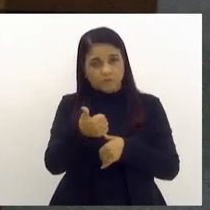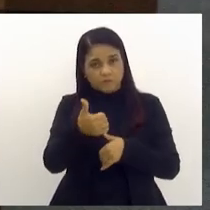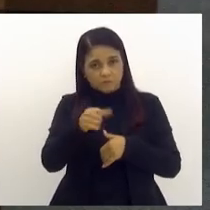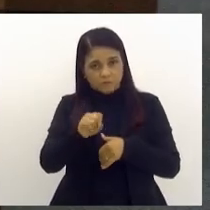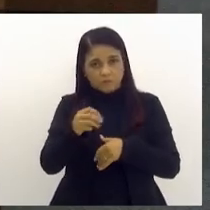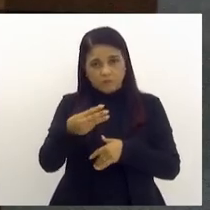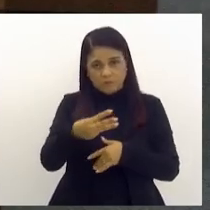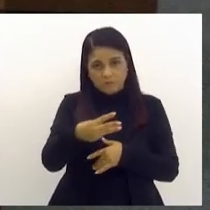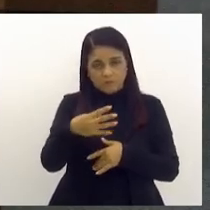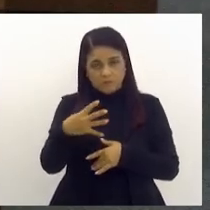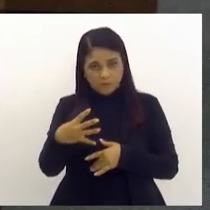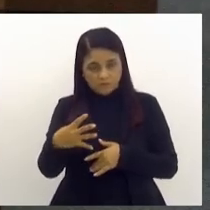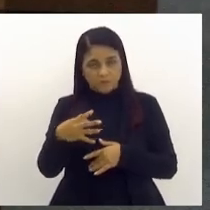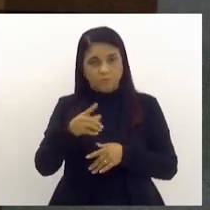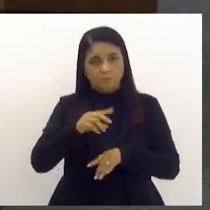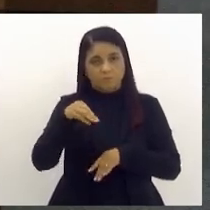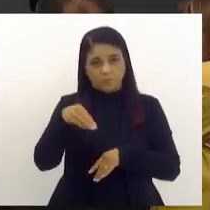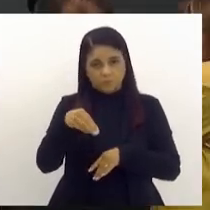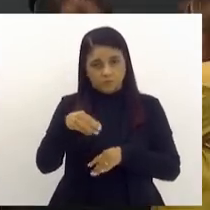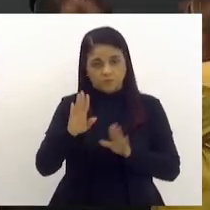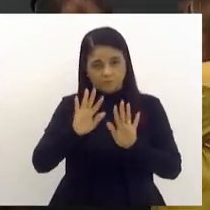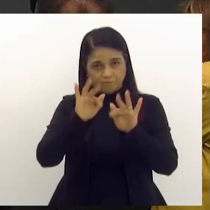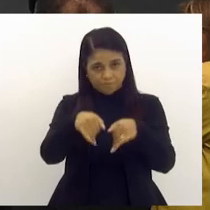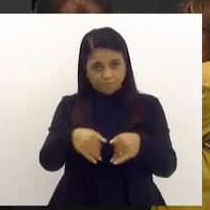e 34 minutos.